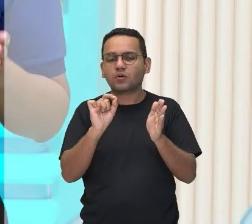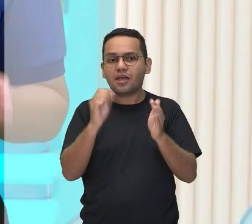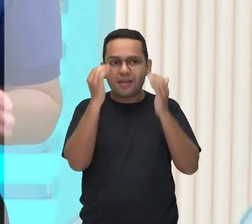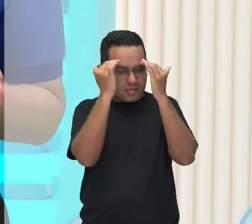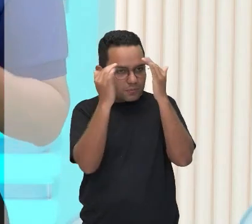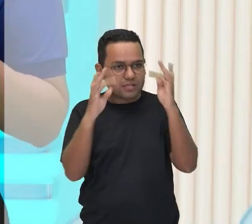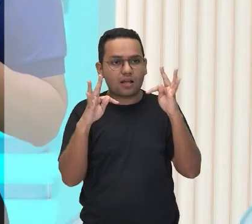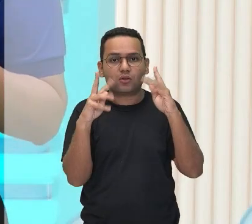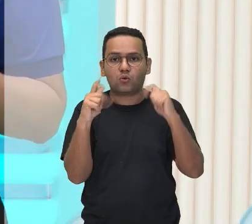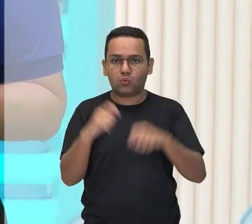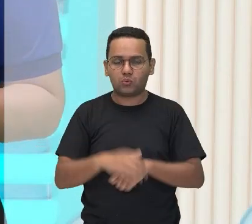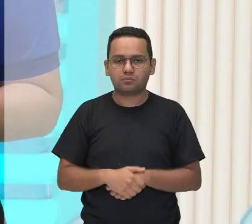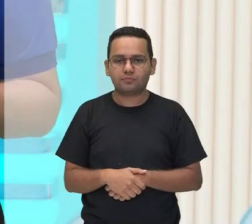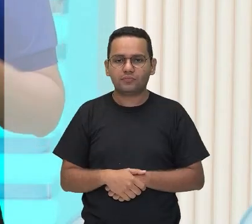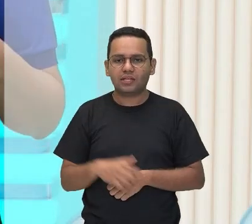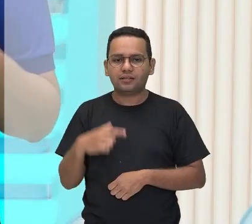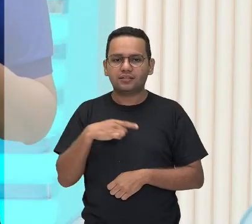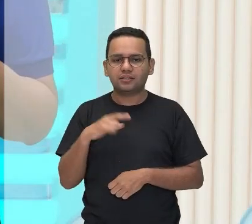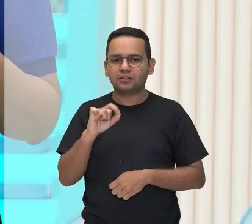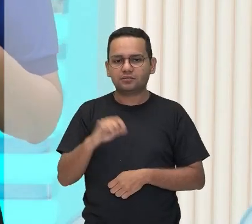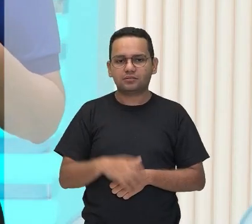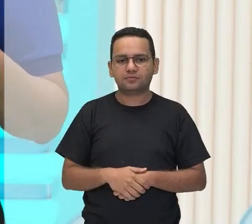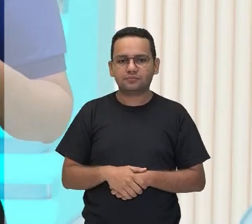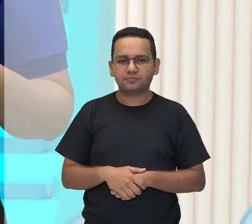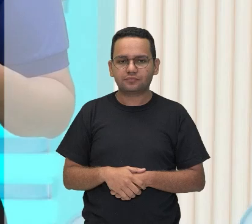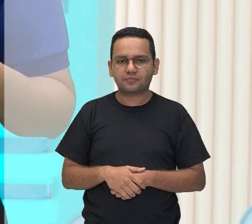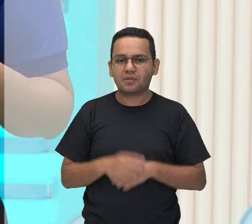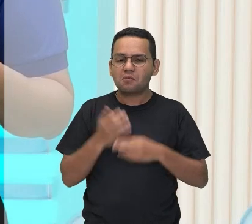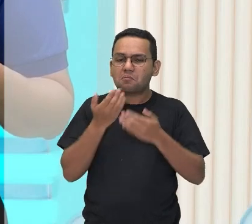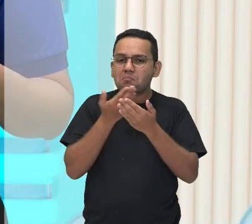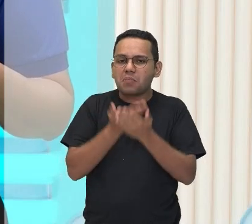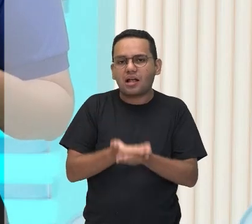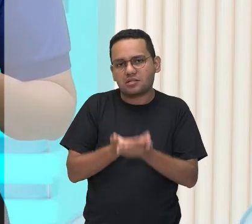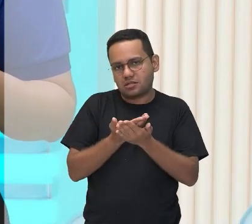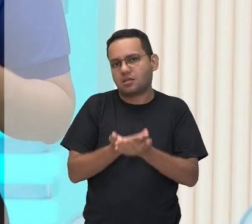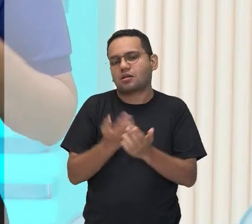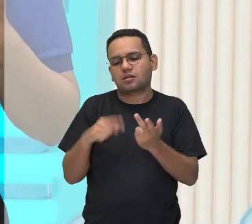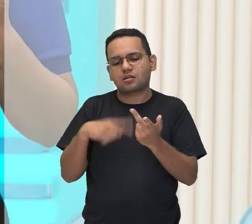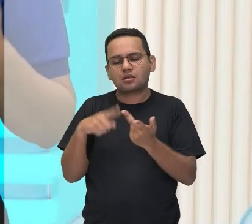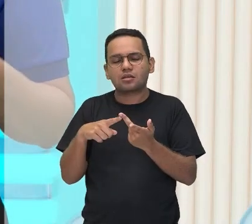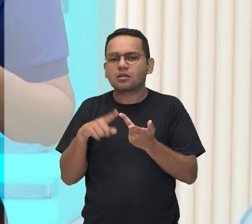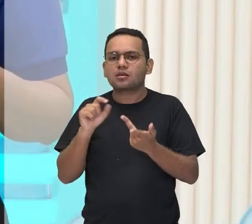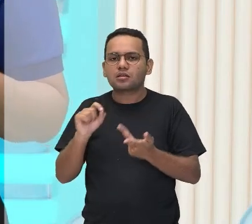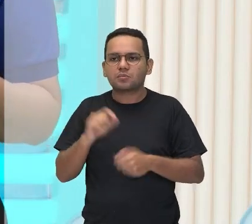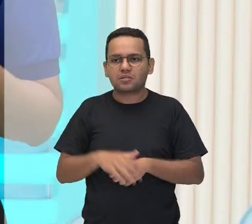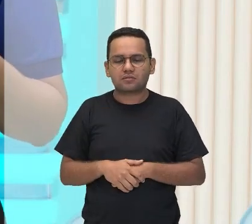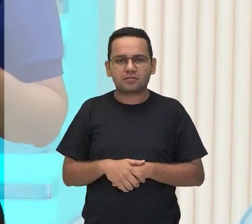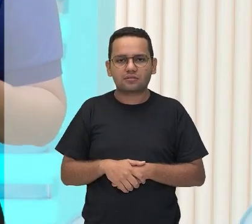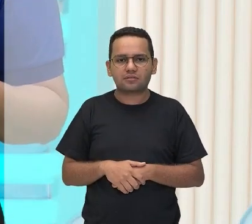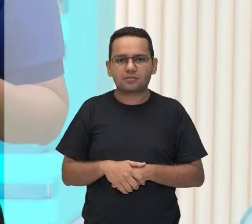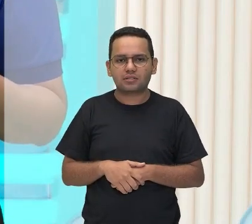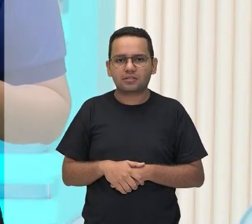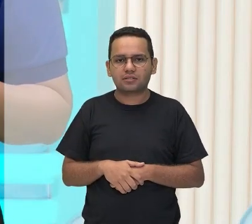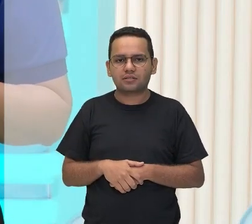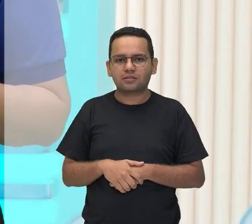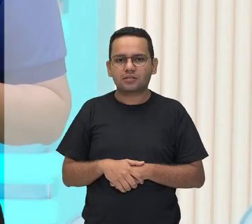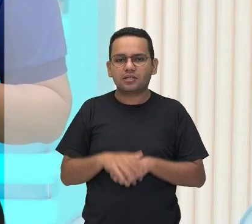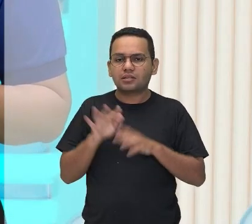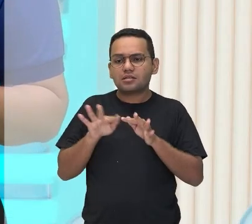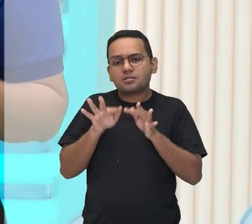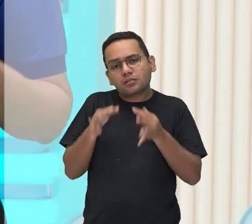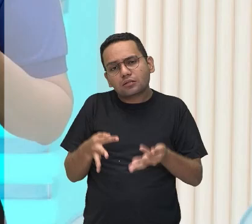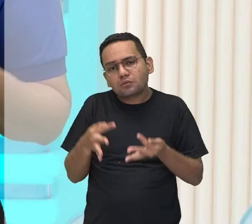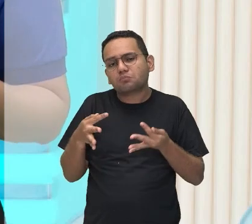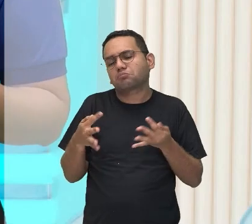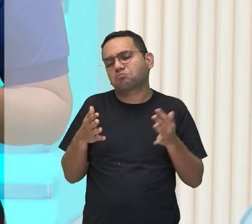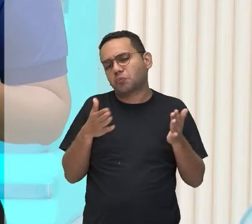Ter paciência e humildade, paciência na hora de passar pelos processos que são exigidos no contexto da